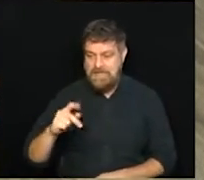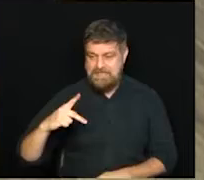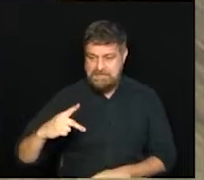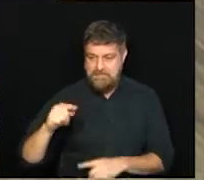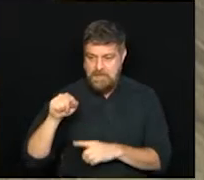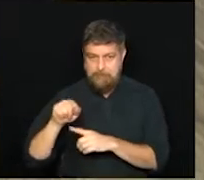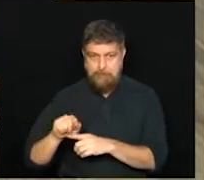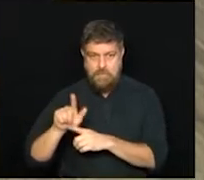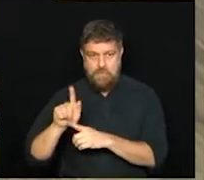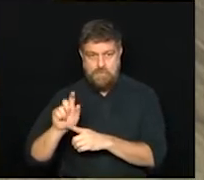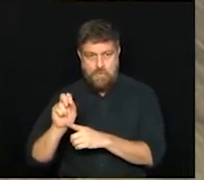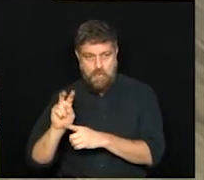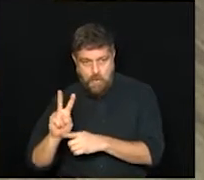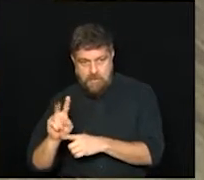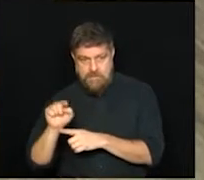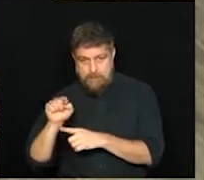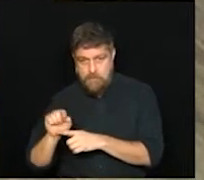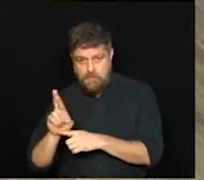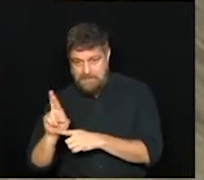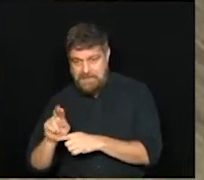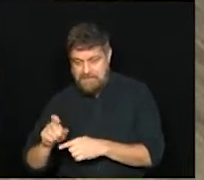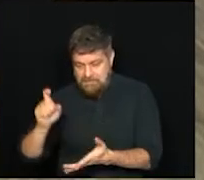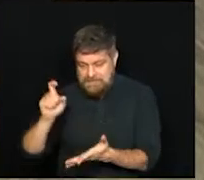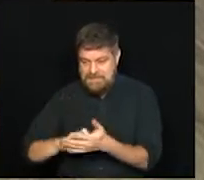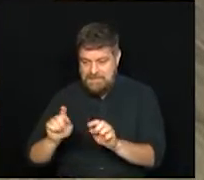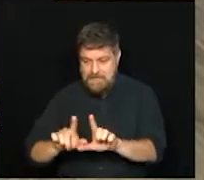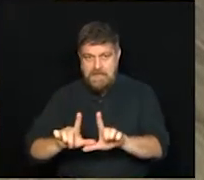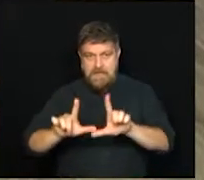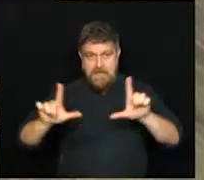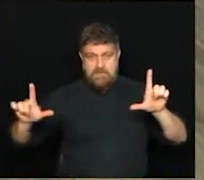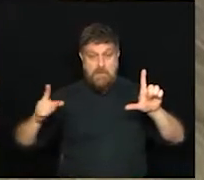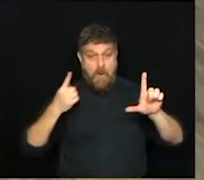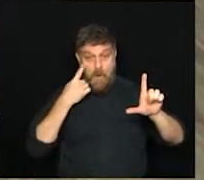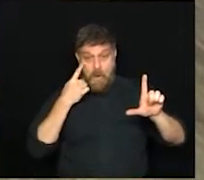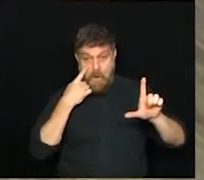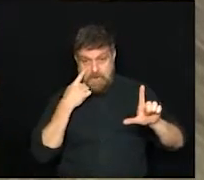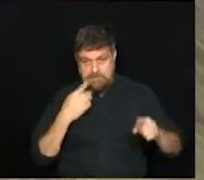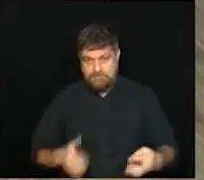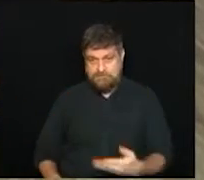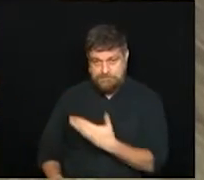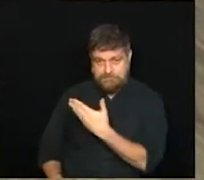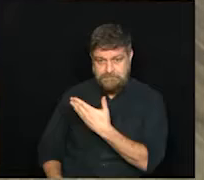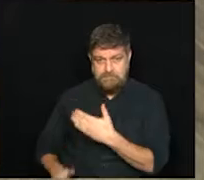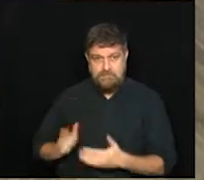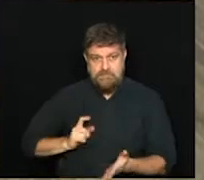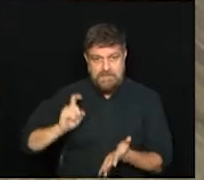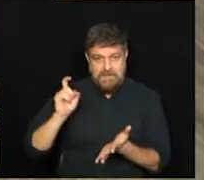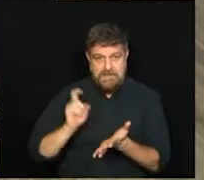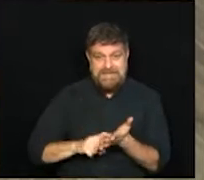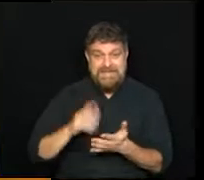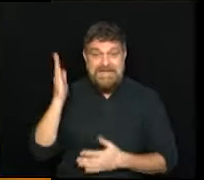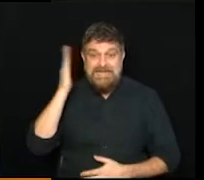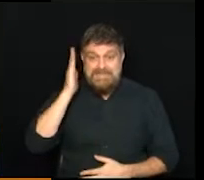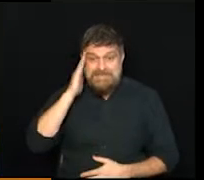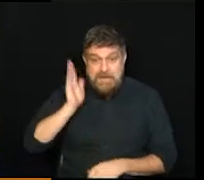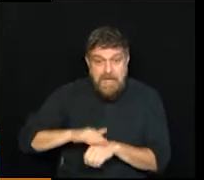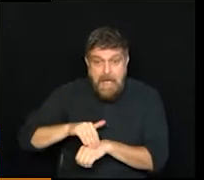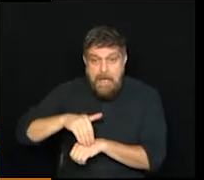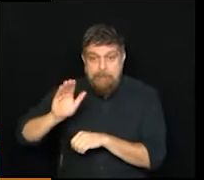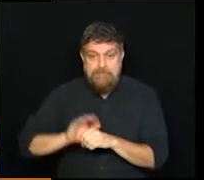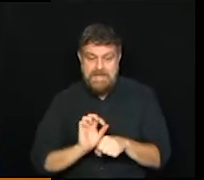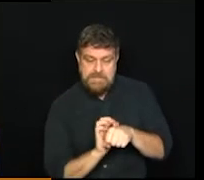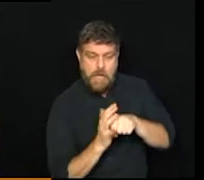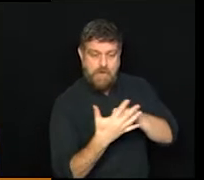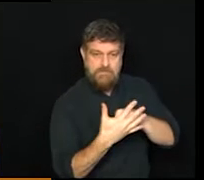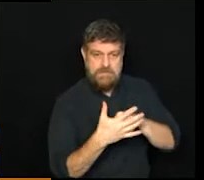vacina.campinas.sp.gov.br. Assim que você acessa o site, se a gente puder colocar aqui na tela, olha só. Eu tinha clicado aqui, ó, em Saiba Mais da Covid-19 para a